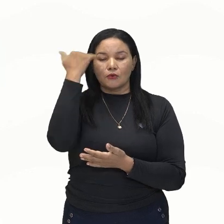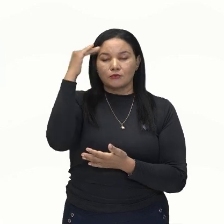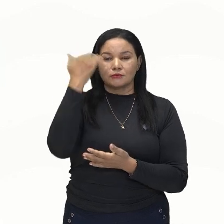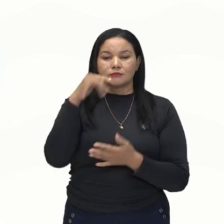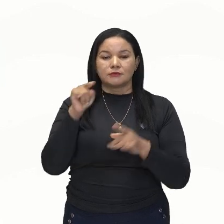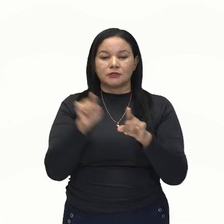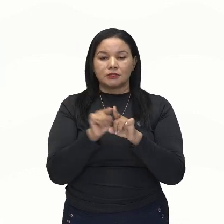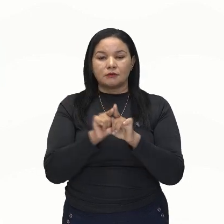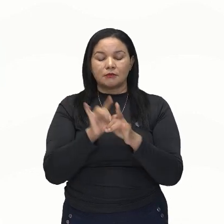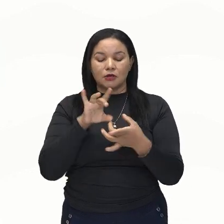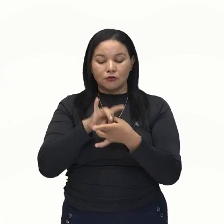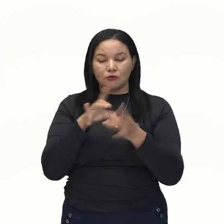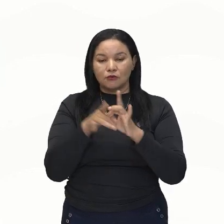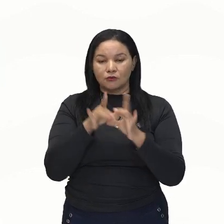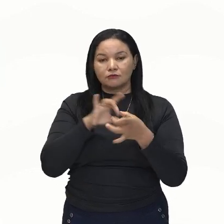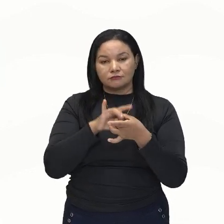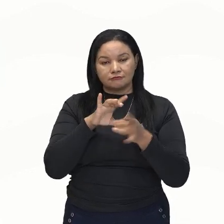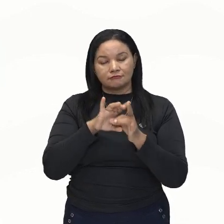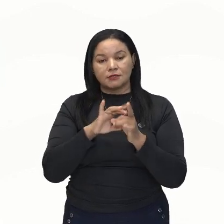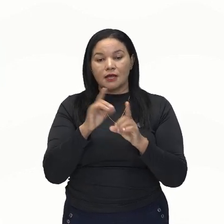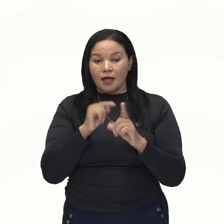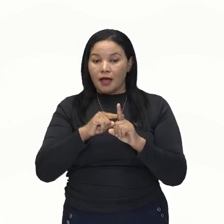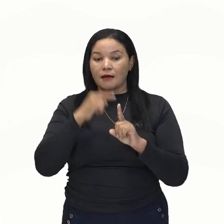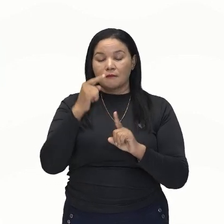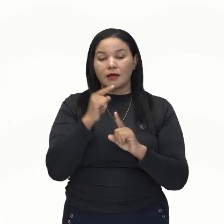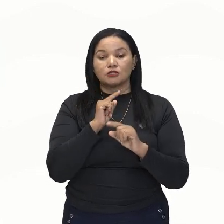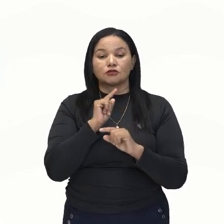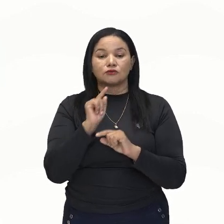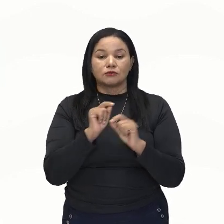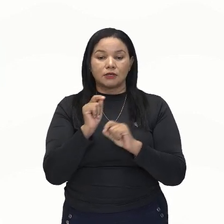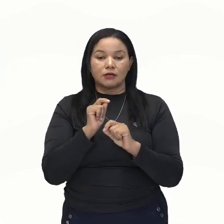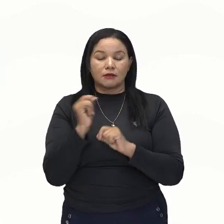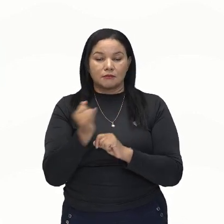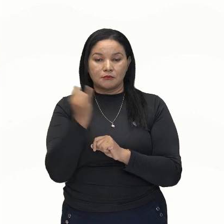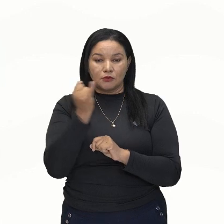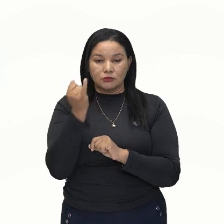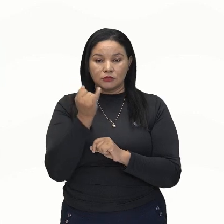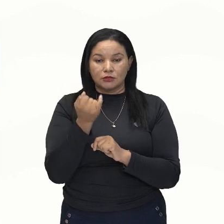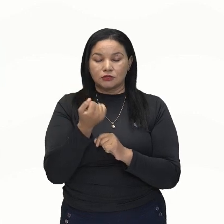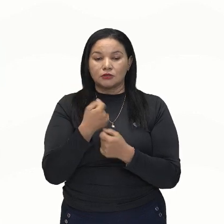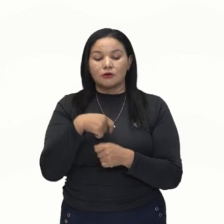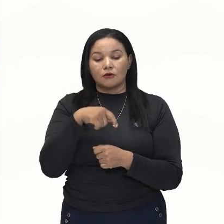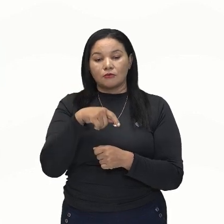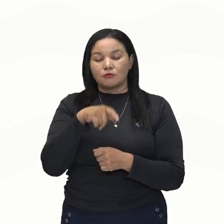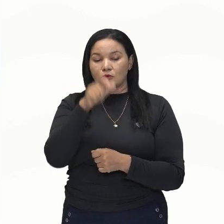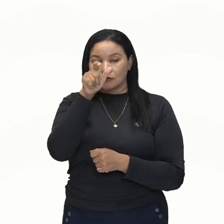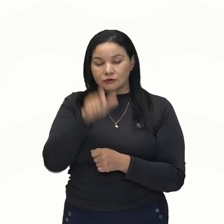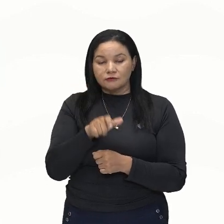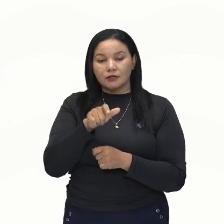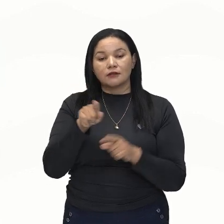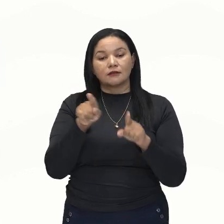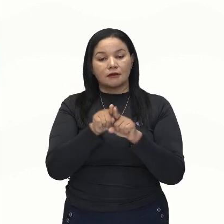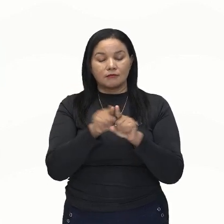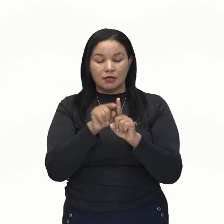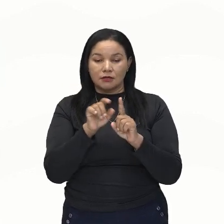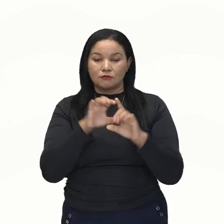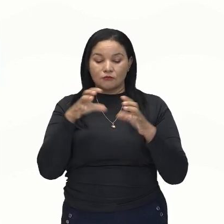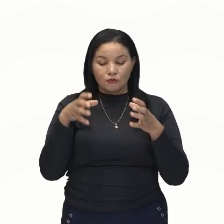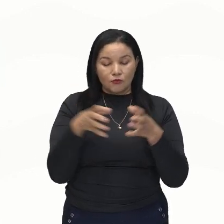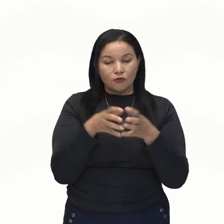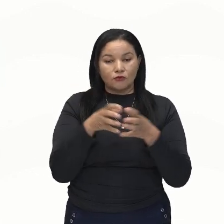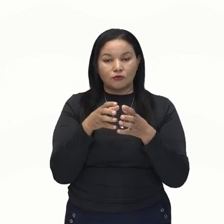um contexto a mais, sendo importante não só para si, para o individual, mas para o